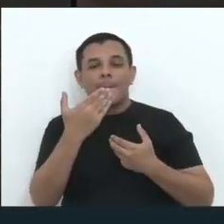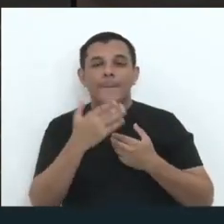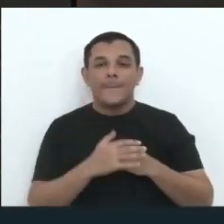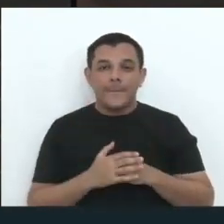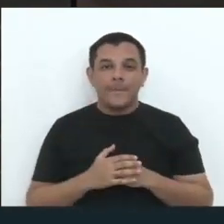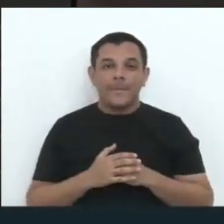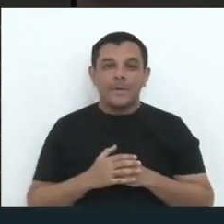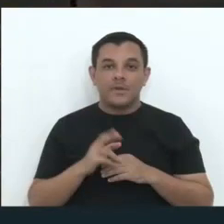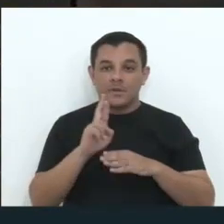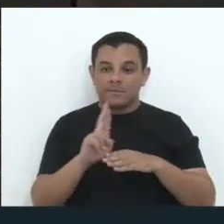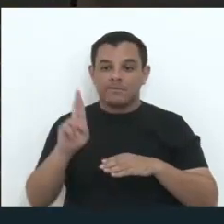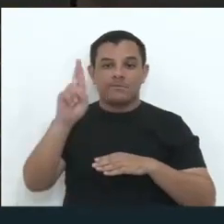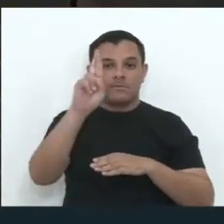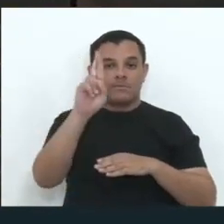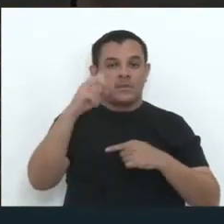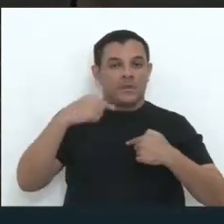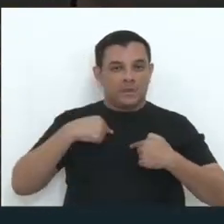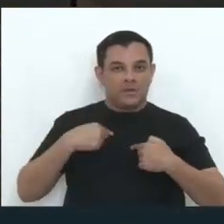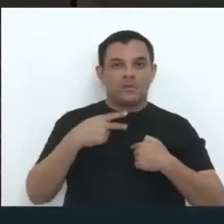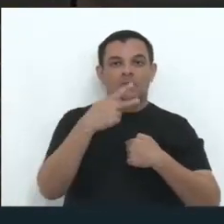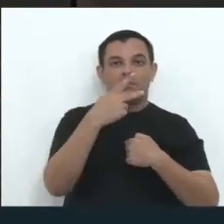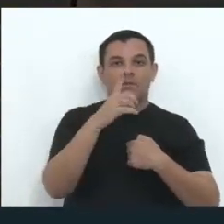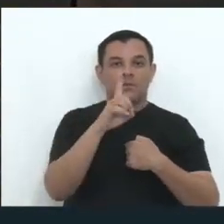liderança do PDT.